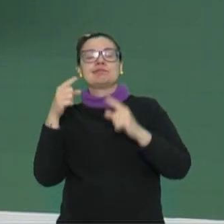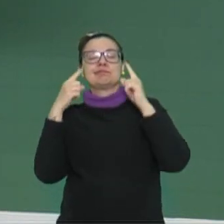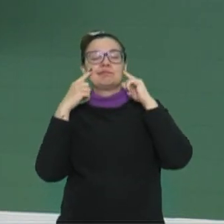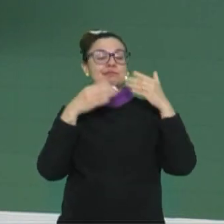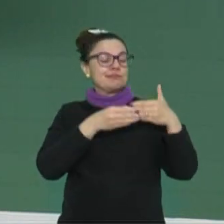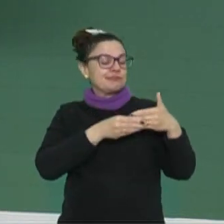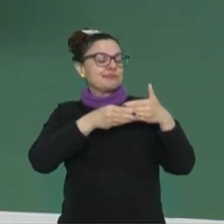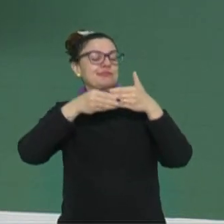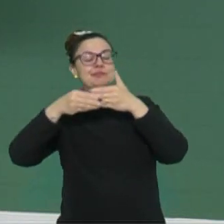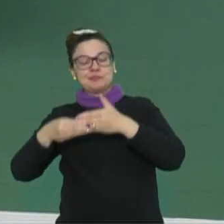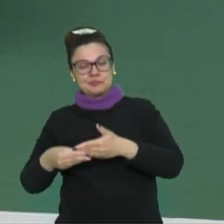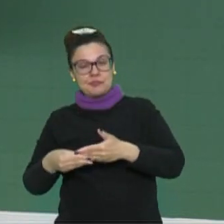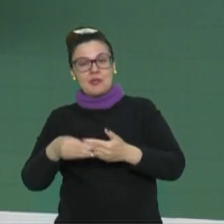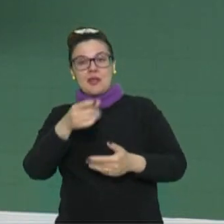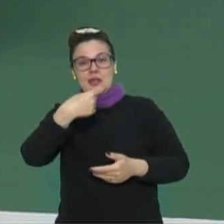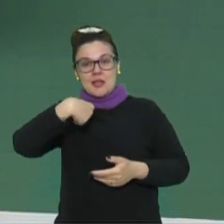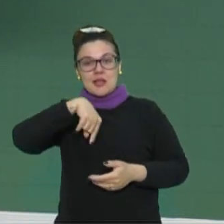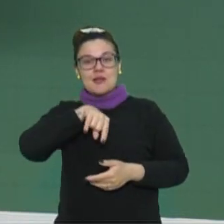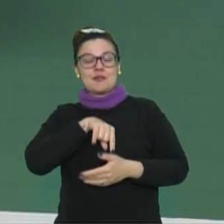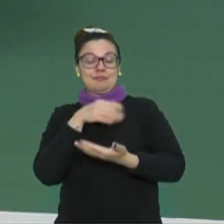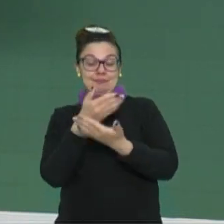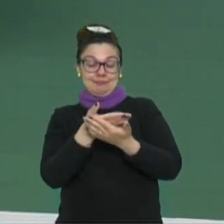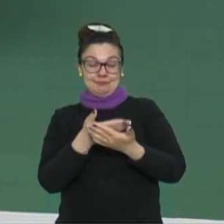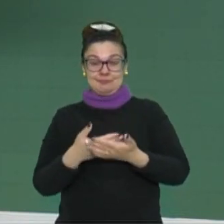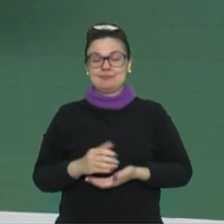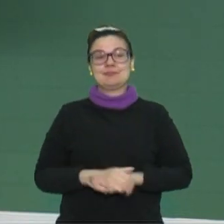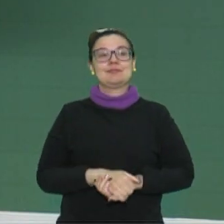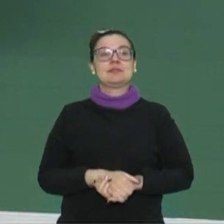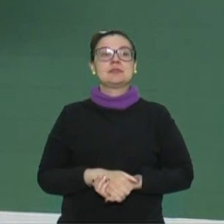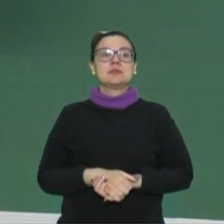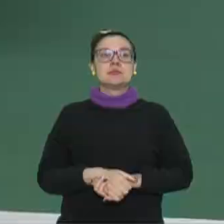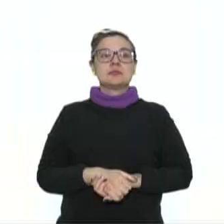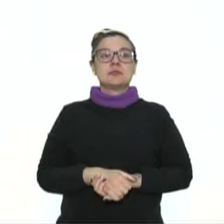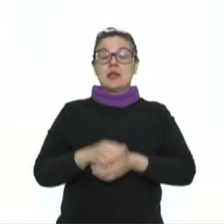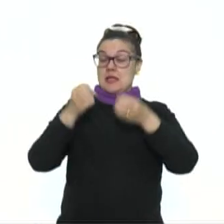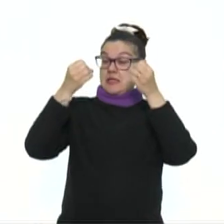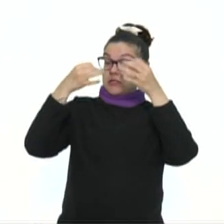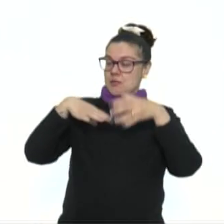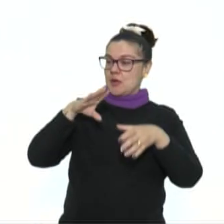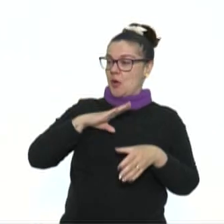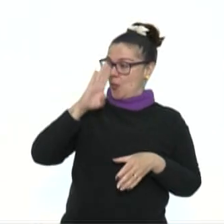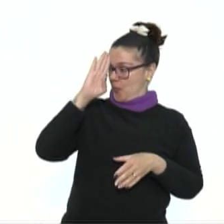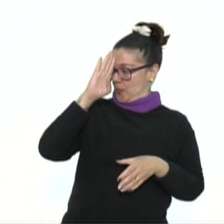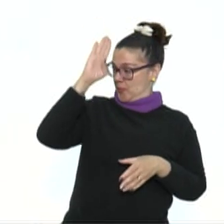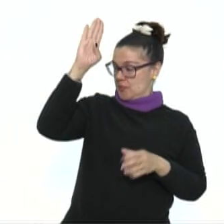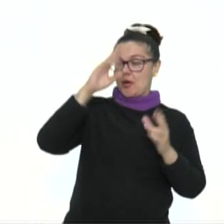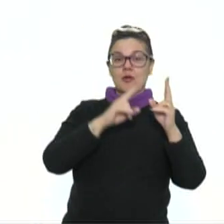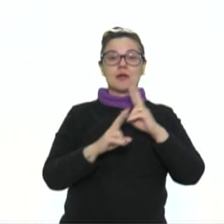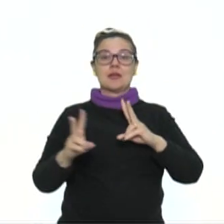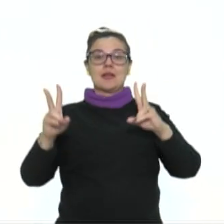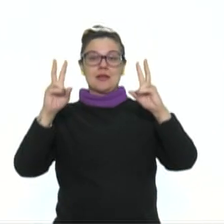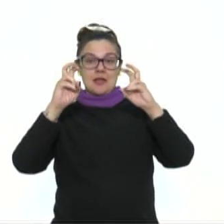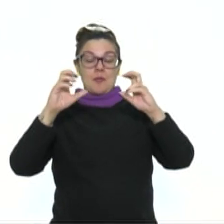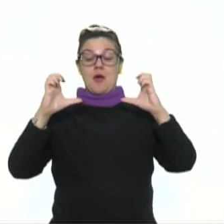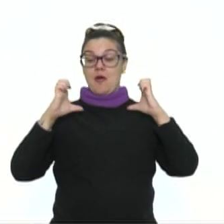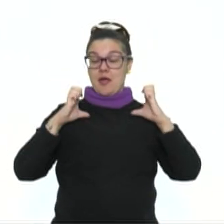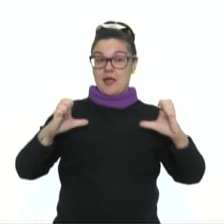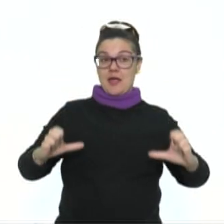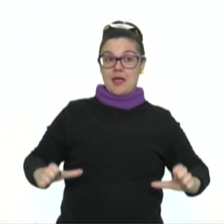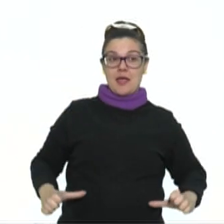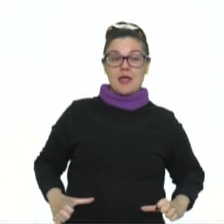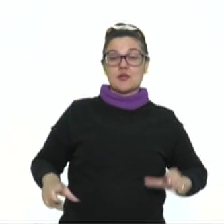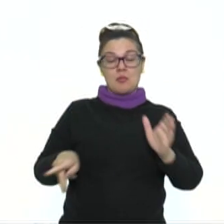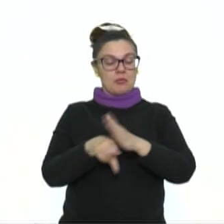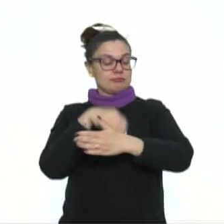e também aplicar esse conteúdo que nós vimos. Explique os principais temas da ética no